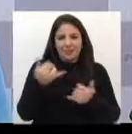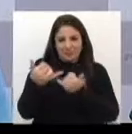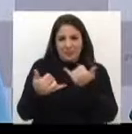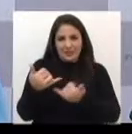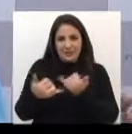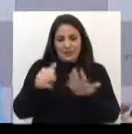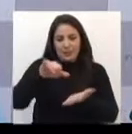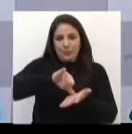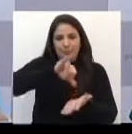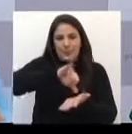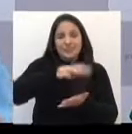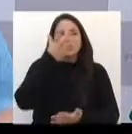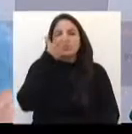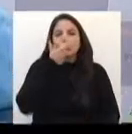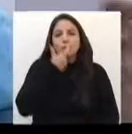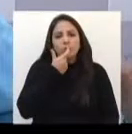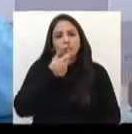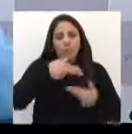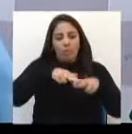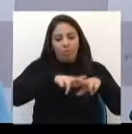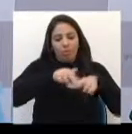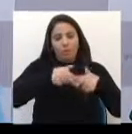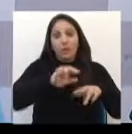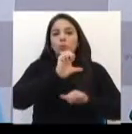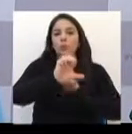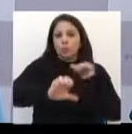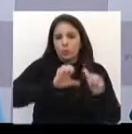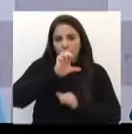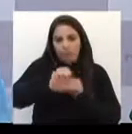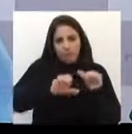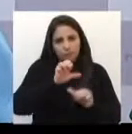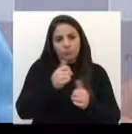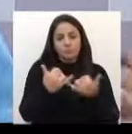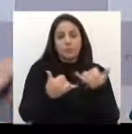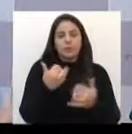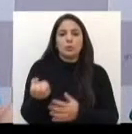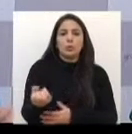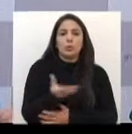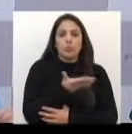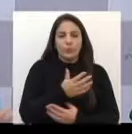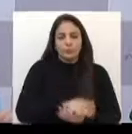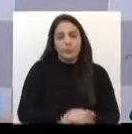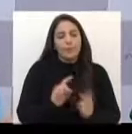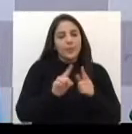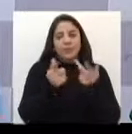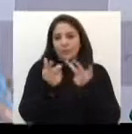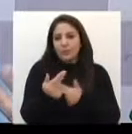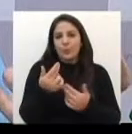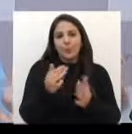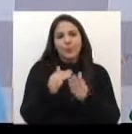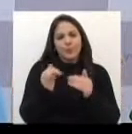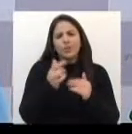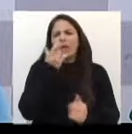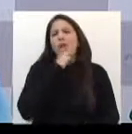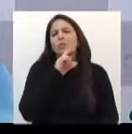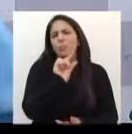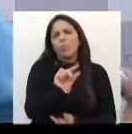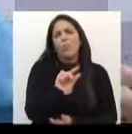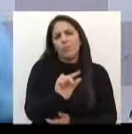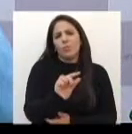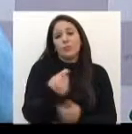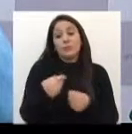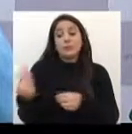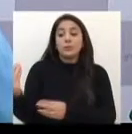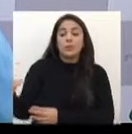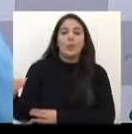na praça para as crianças foram todos trocados, são todos brinquedos novos. Mas mesmo assim, eles nos pediram que eles achem pouco e que